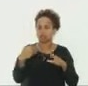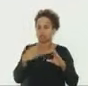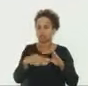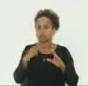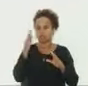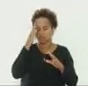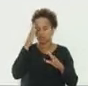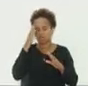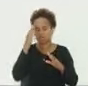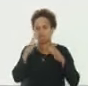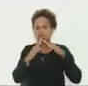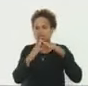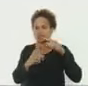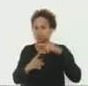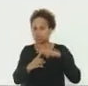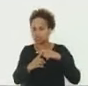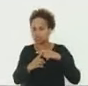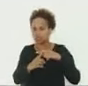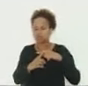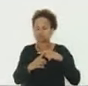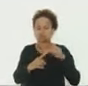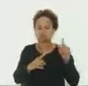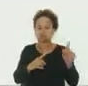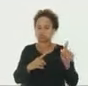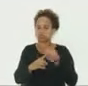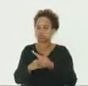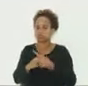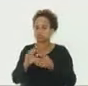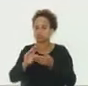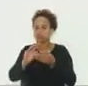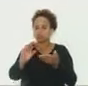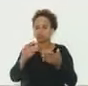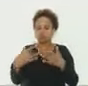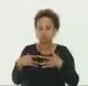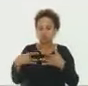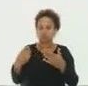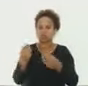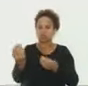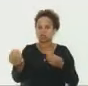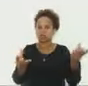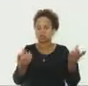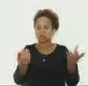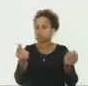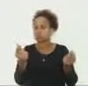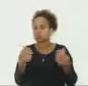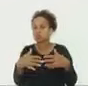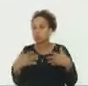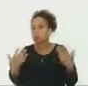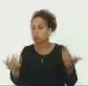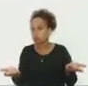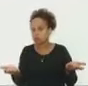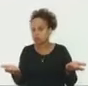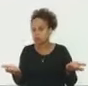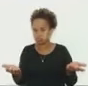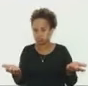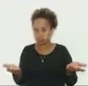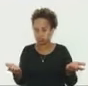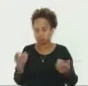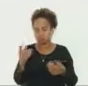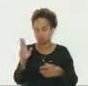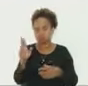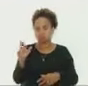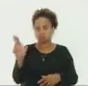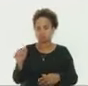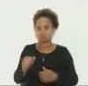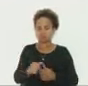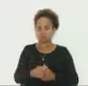ou Y recebeu doação, quanto foi ou o que fez com o dinheiro. Houve um tempo em que eu